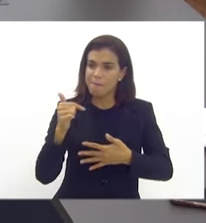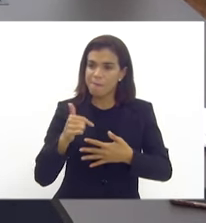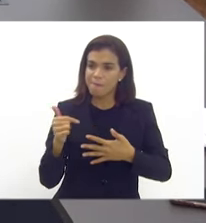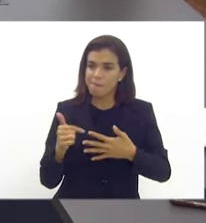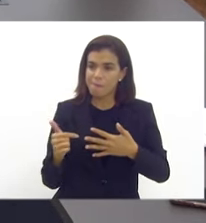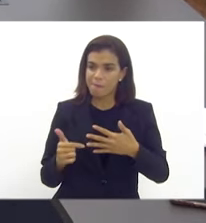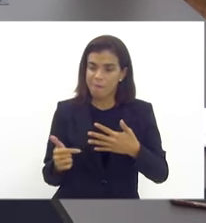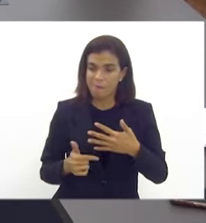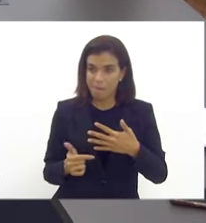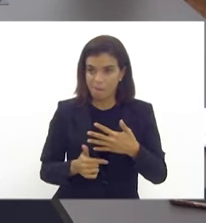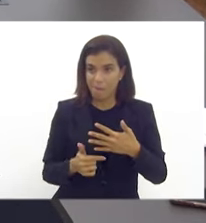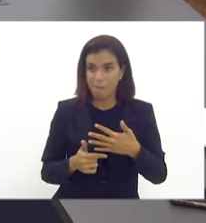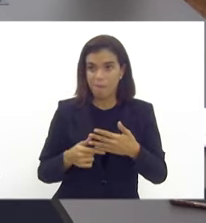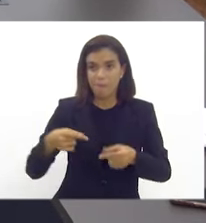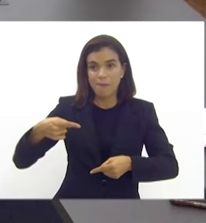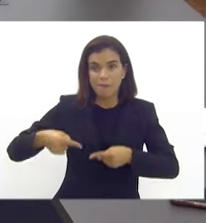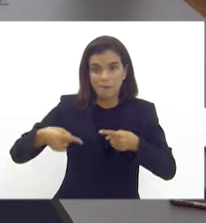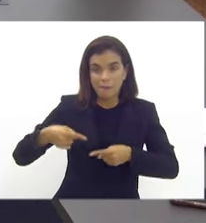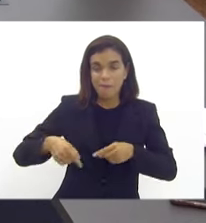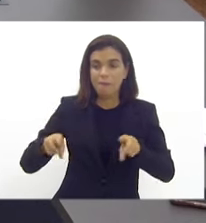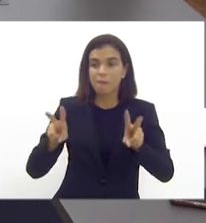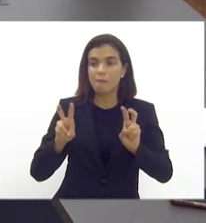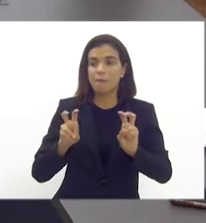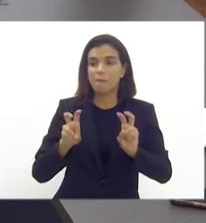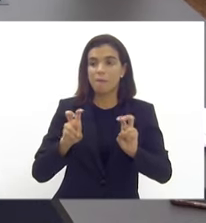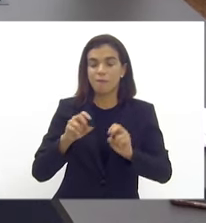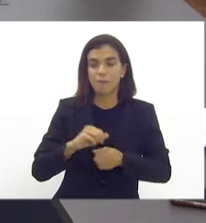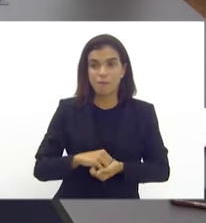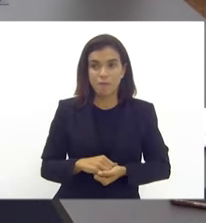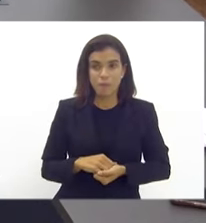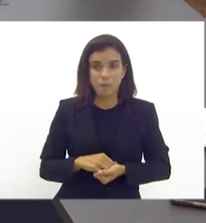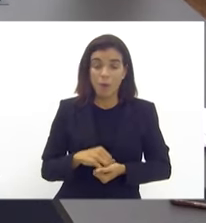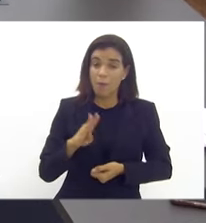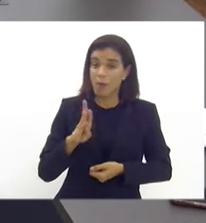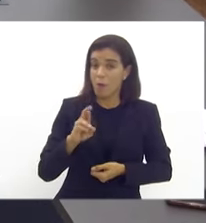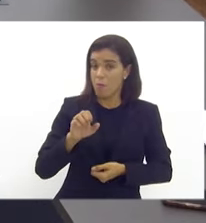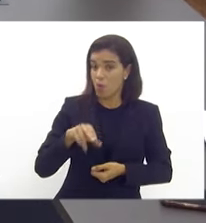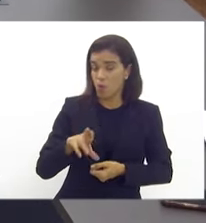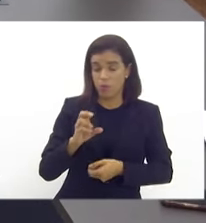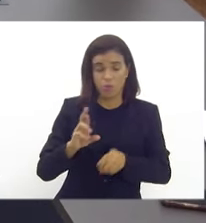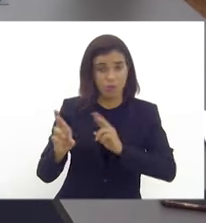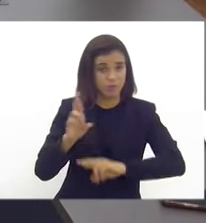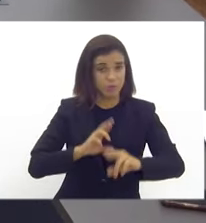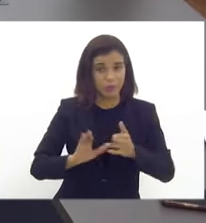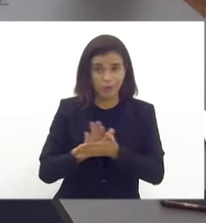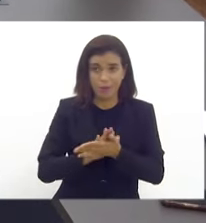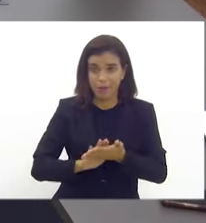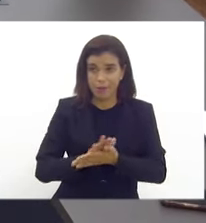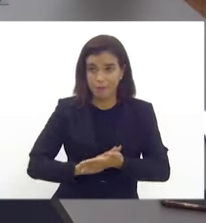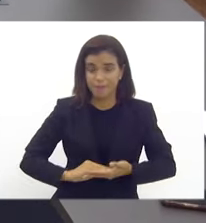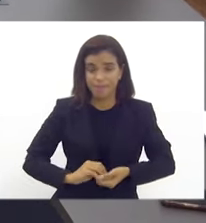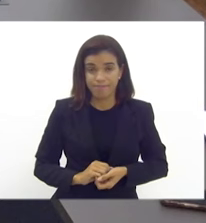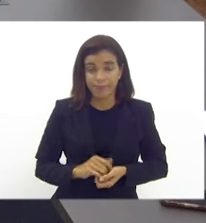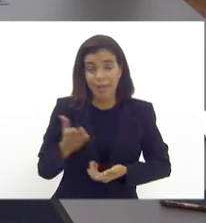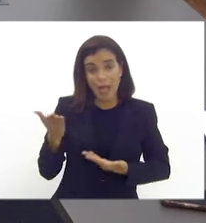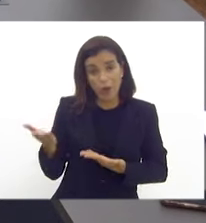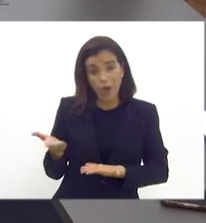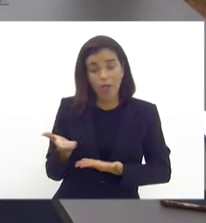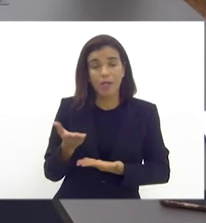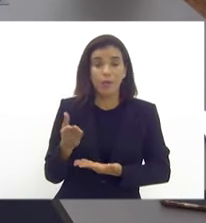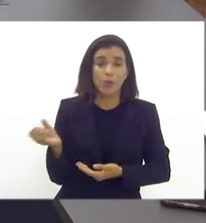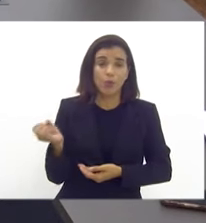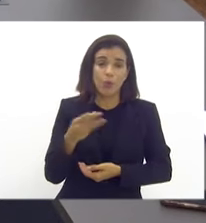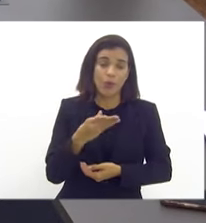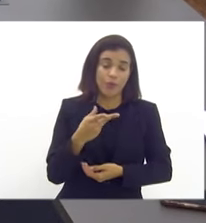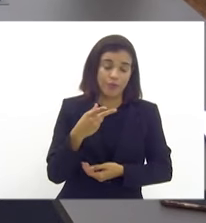gente se debatendo em relação a isso seu Bruno quando veio aqui não respondeu nada hoje a informação que nós chamos que ele tá 30 dias eu preciso